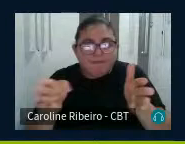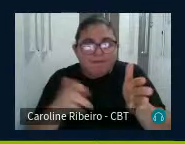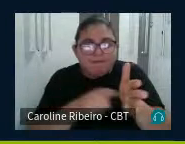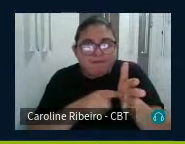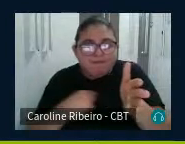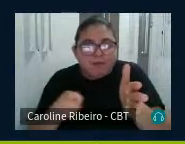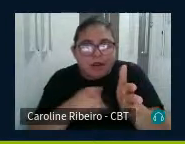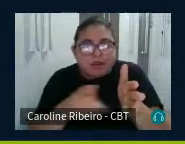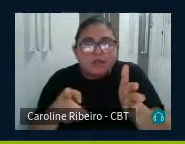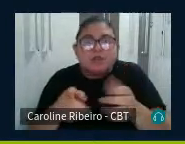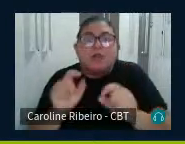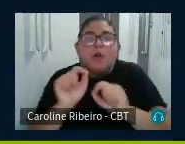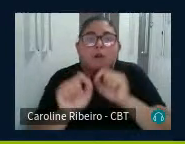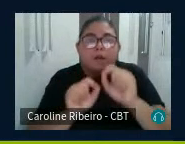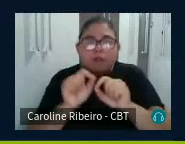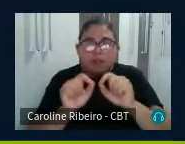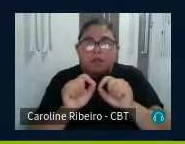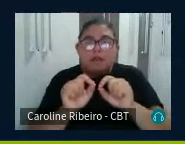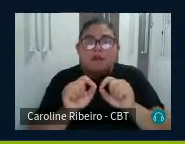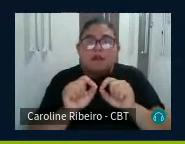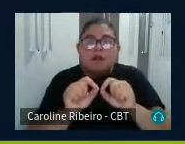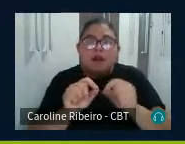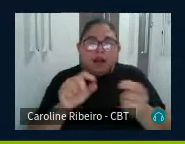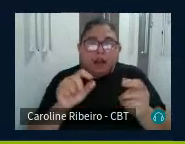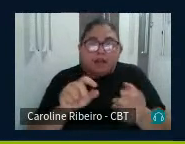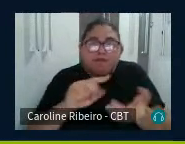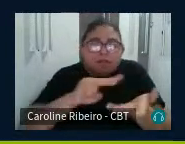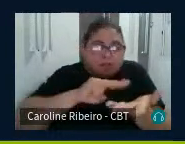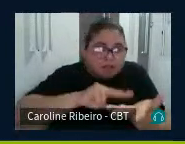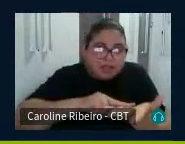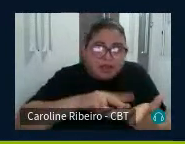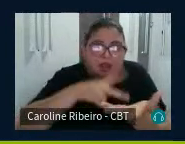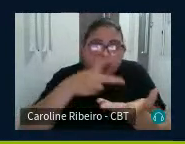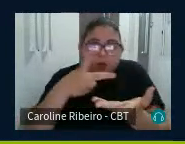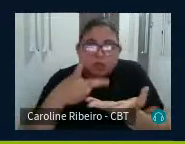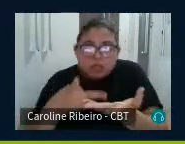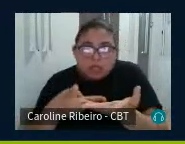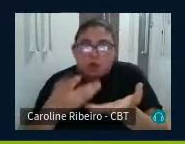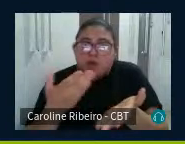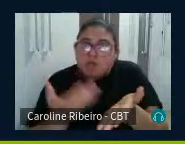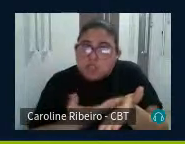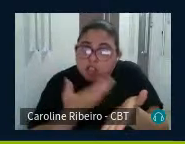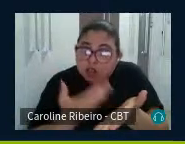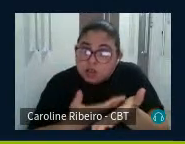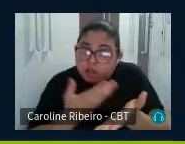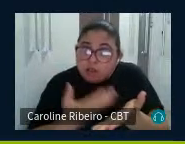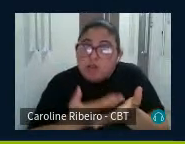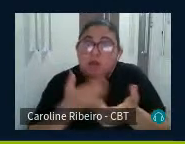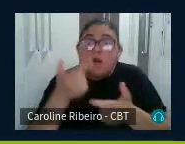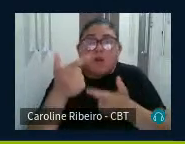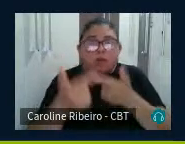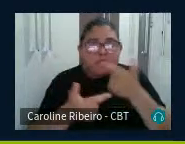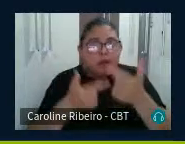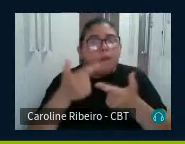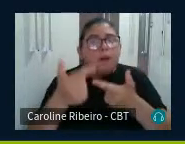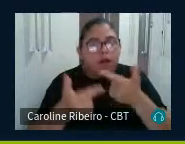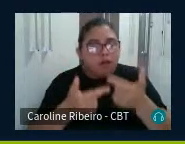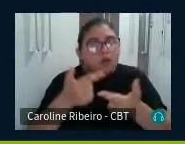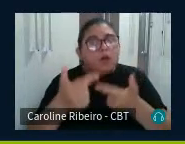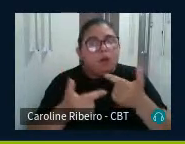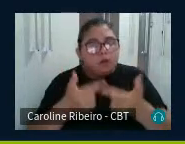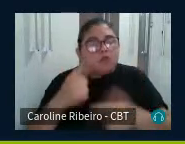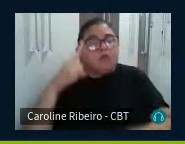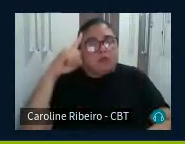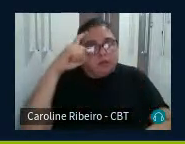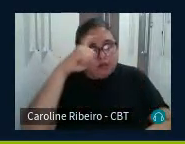prazo, né? Eu digo que, assim, a tradução de livros é um trabalho que, assim, é